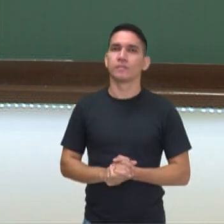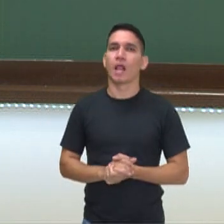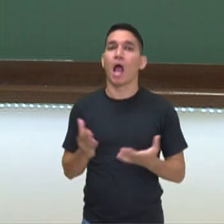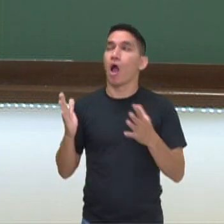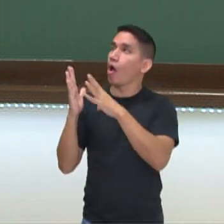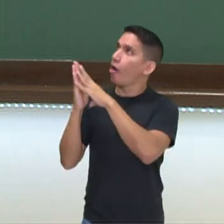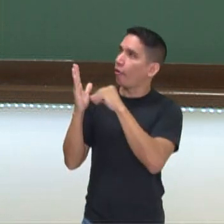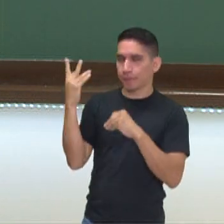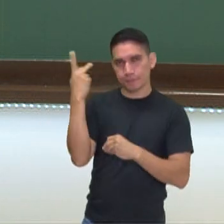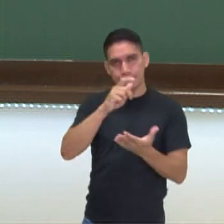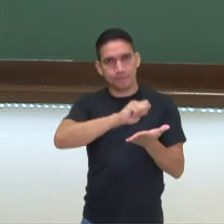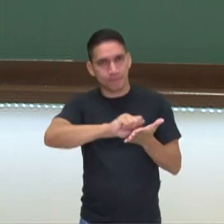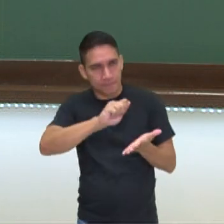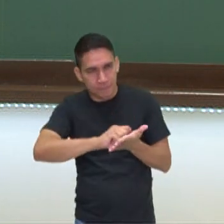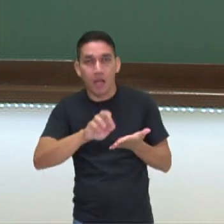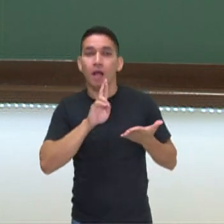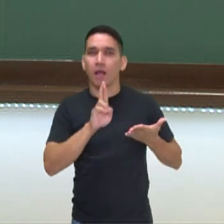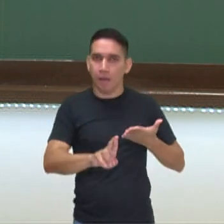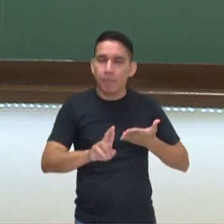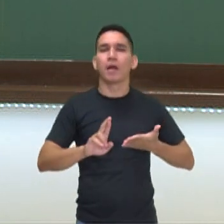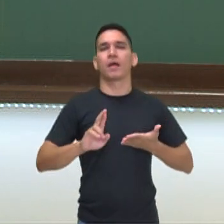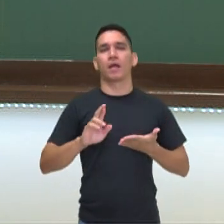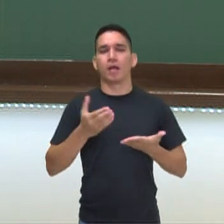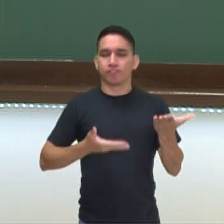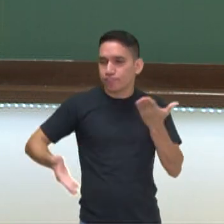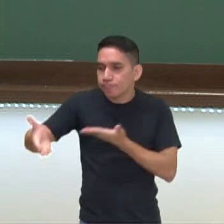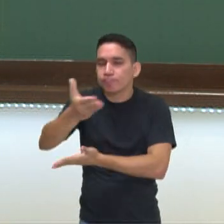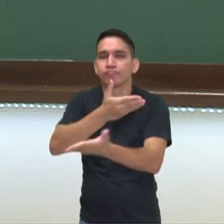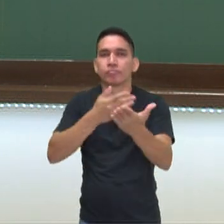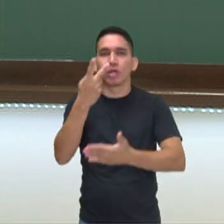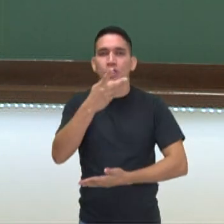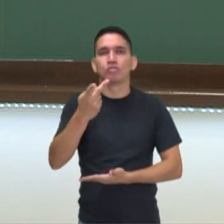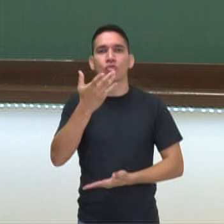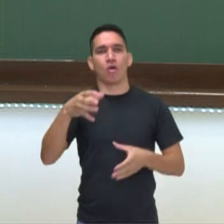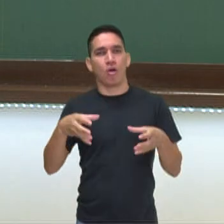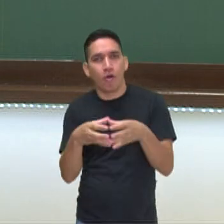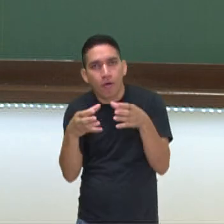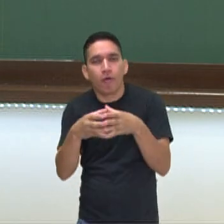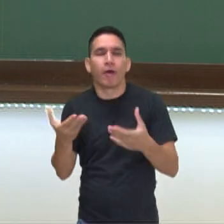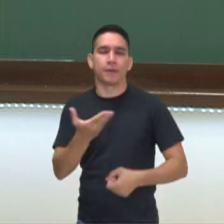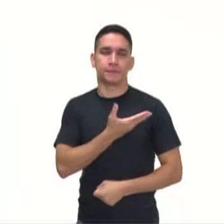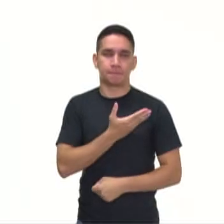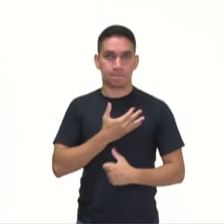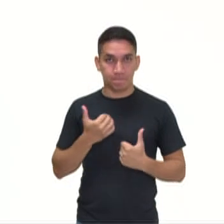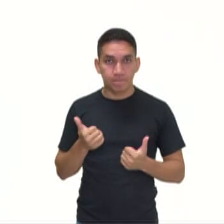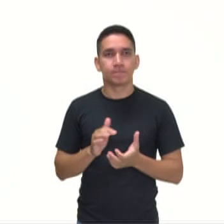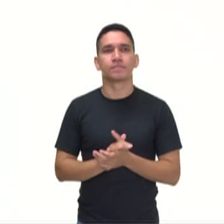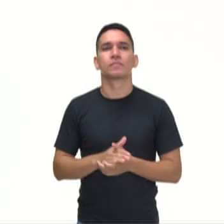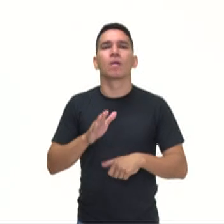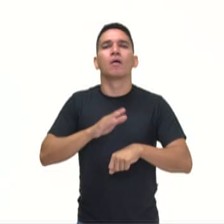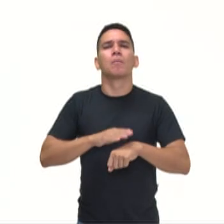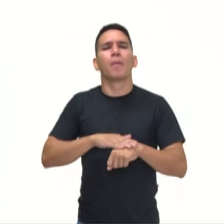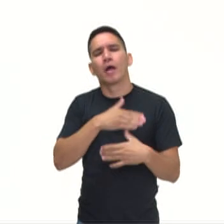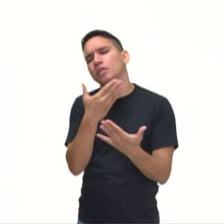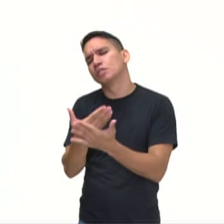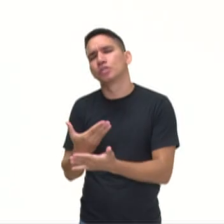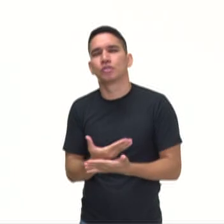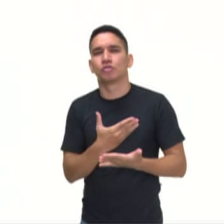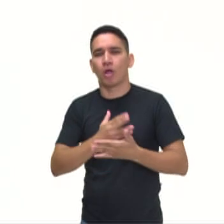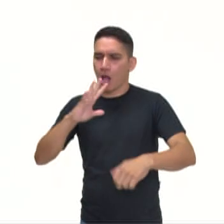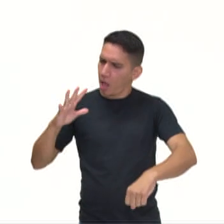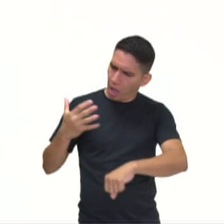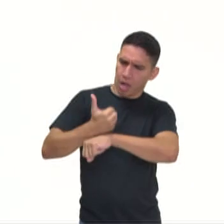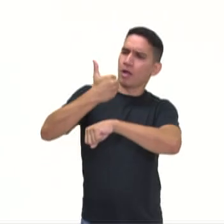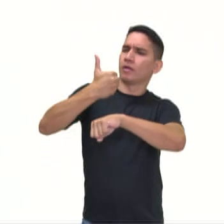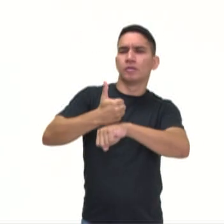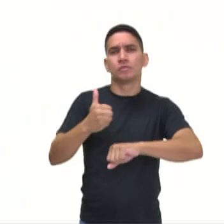a atividade no caderno, responder e compartilhar com a sua turma, com os teus colegas, né? Quando estudamos a colonização